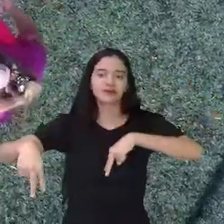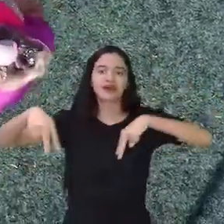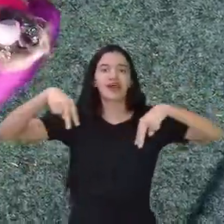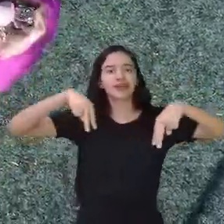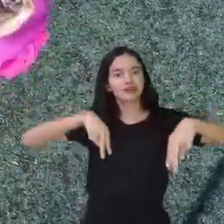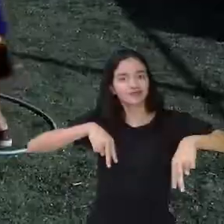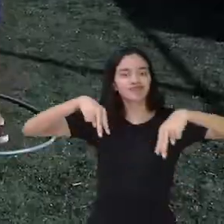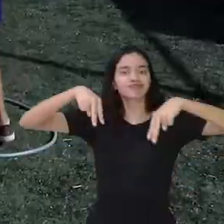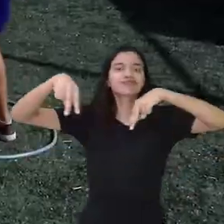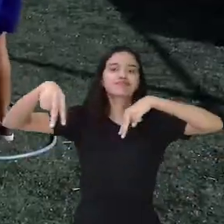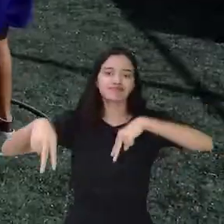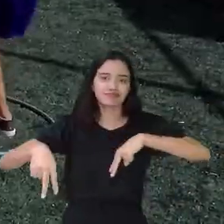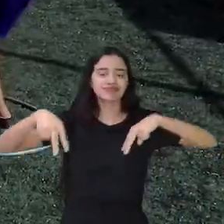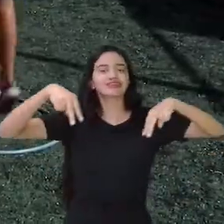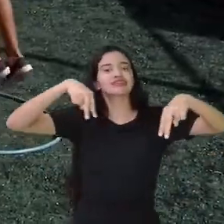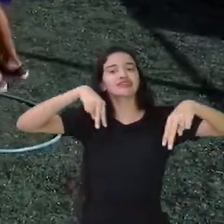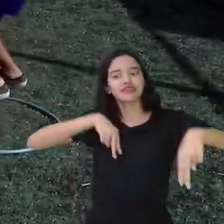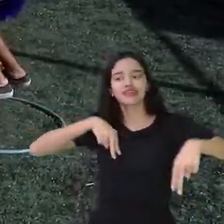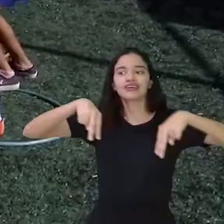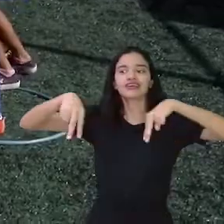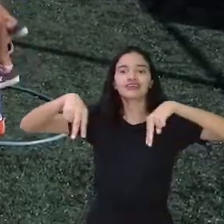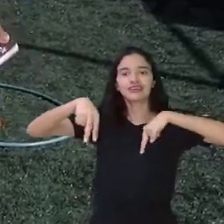guerreiros guerreiro